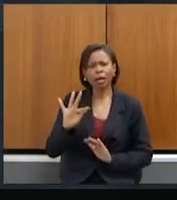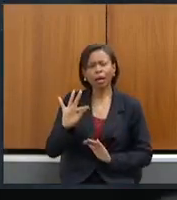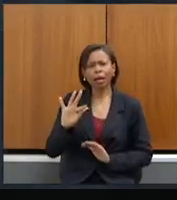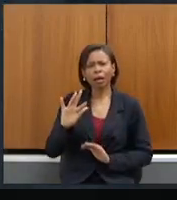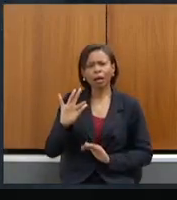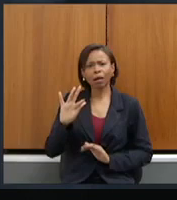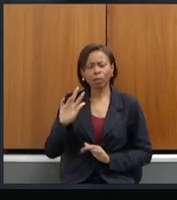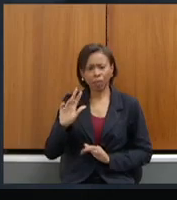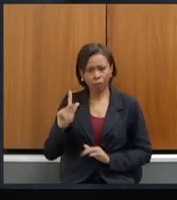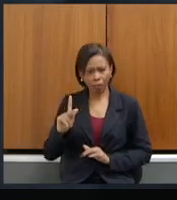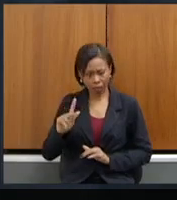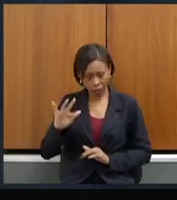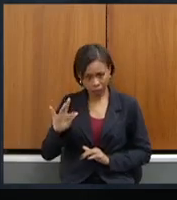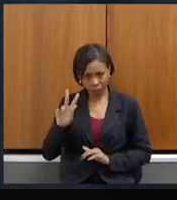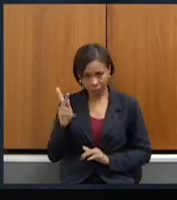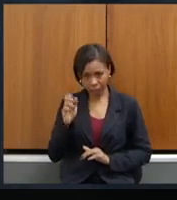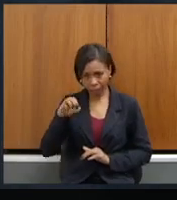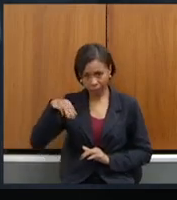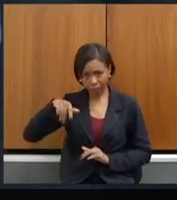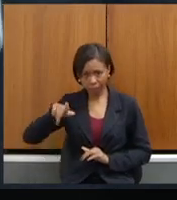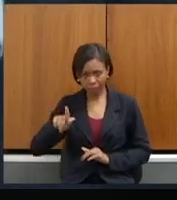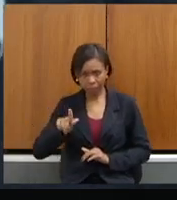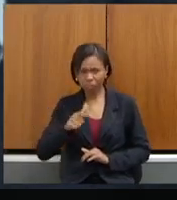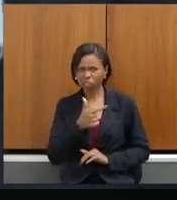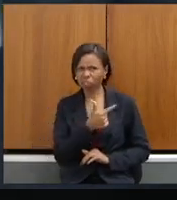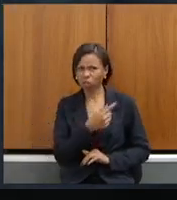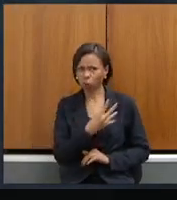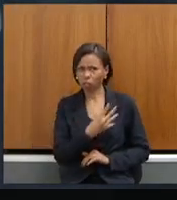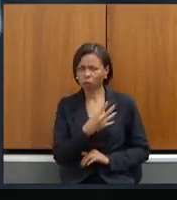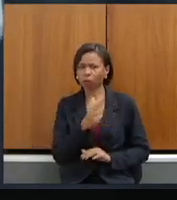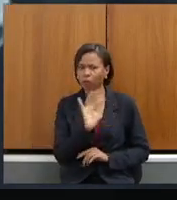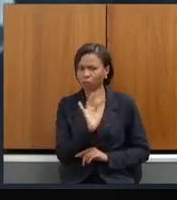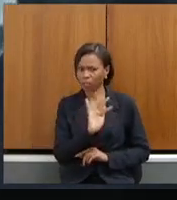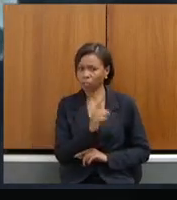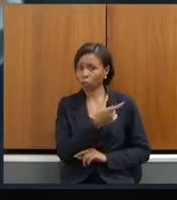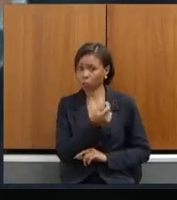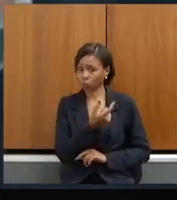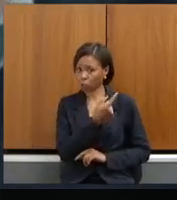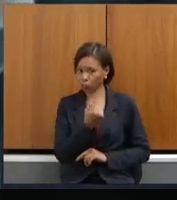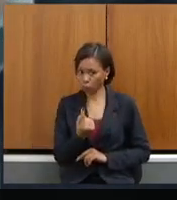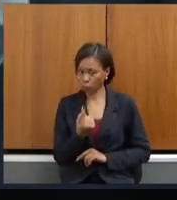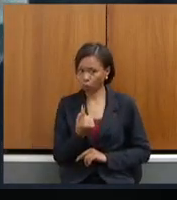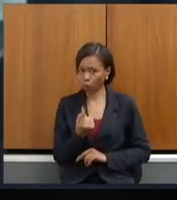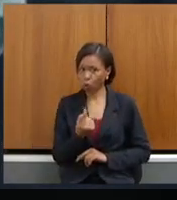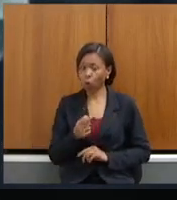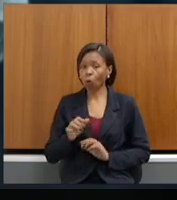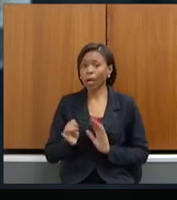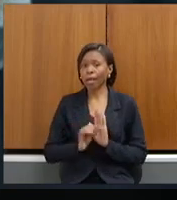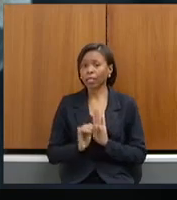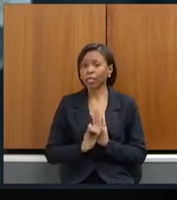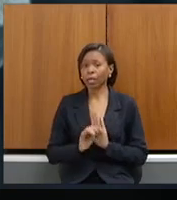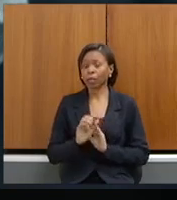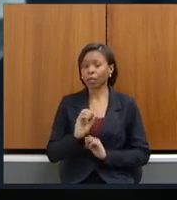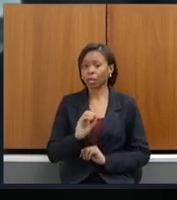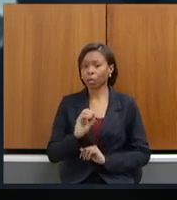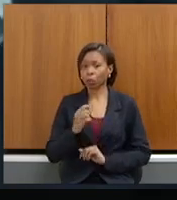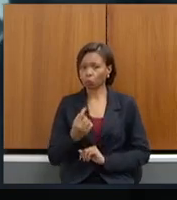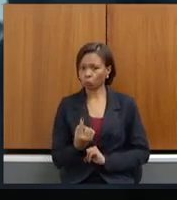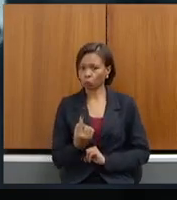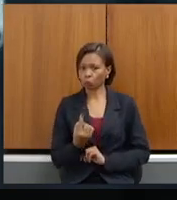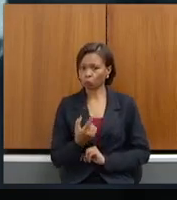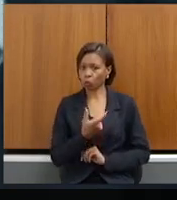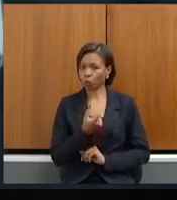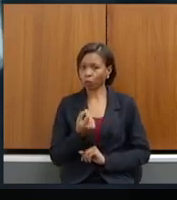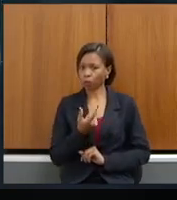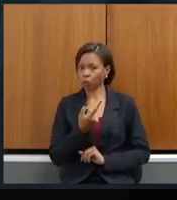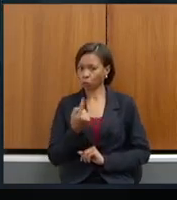24 de fevereiro de 20 de 2021 o edital da Cemig 01 2021 para que